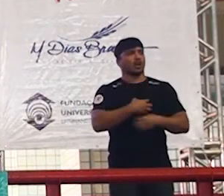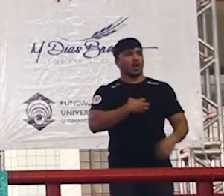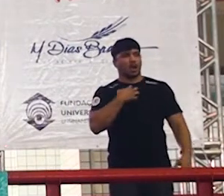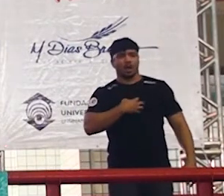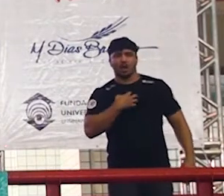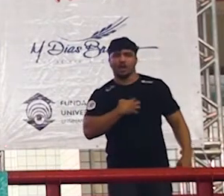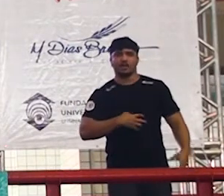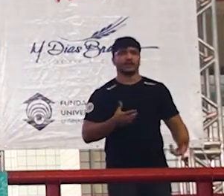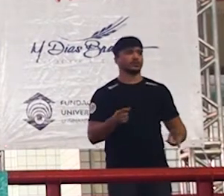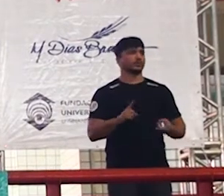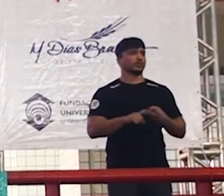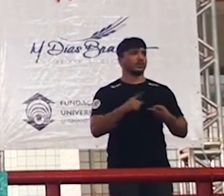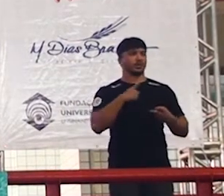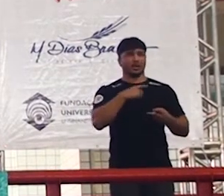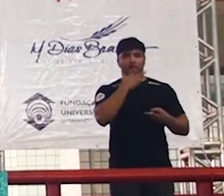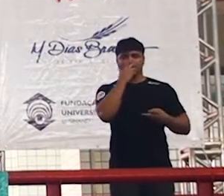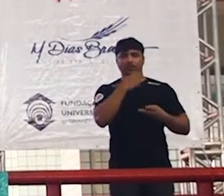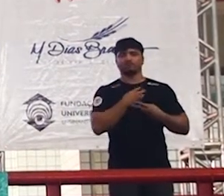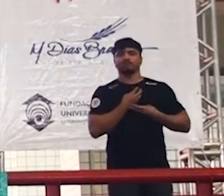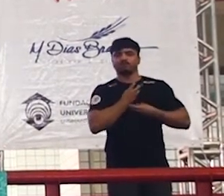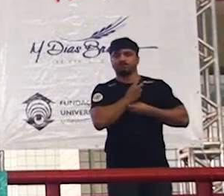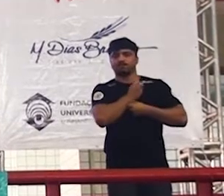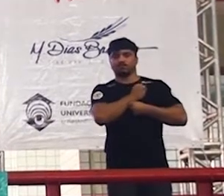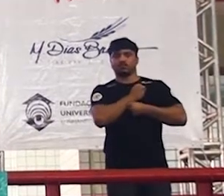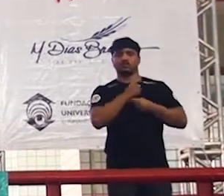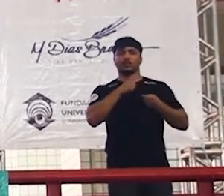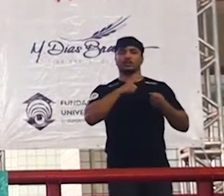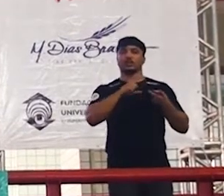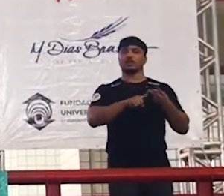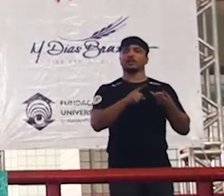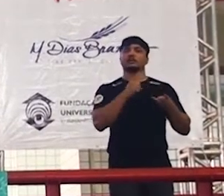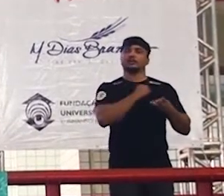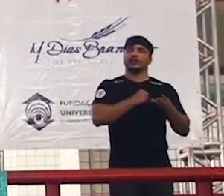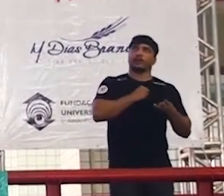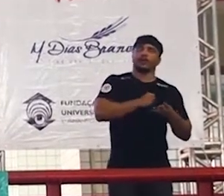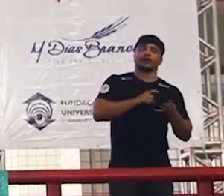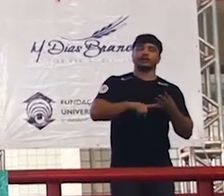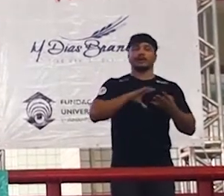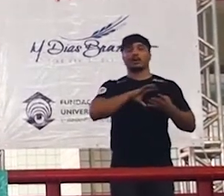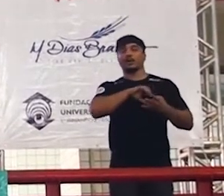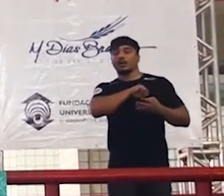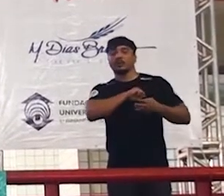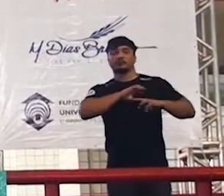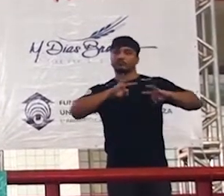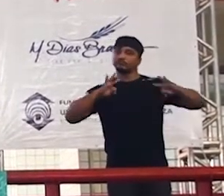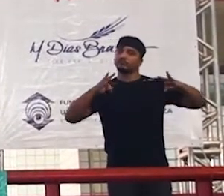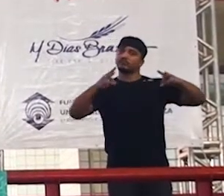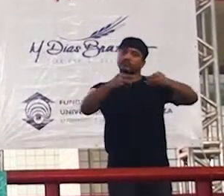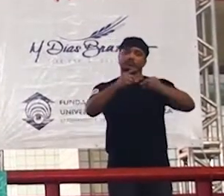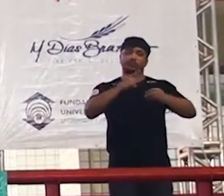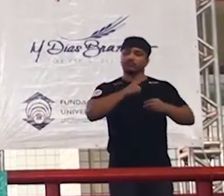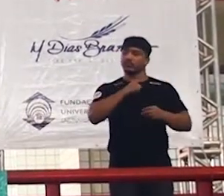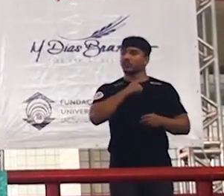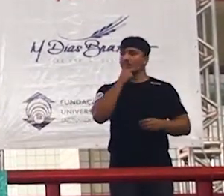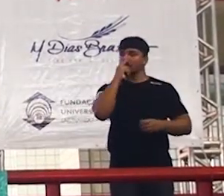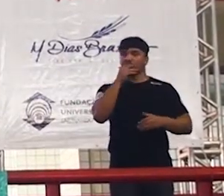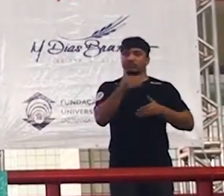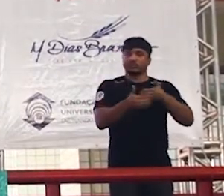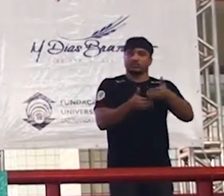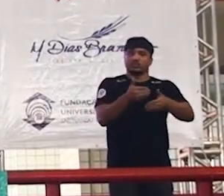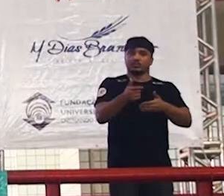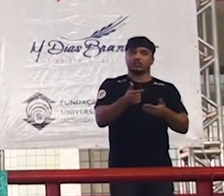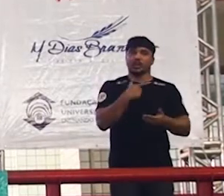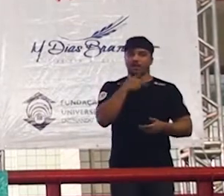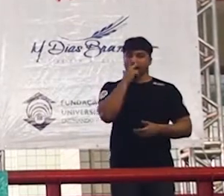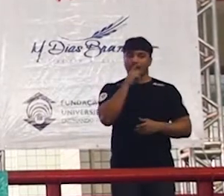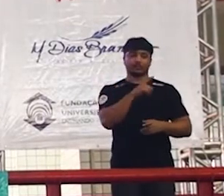raiva, todo mundo sente frustração, todo mundo sente saudade, todo mundo ama, todo mundo vai passar pela dor do